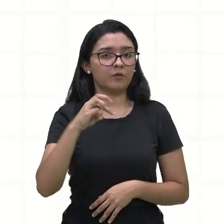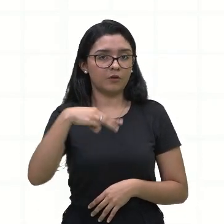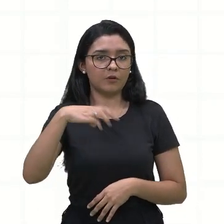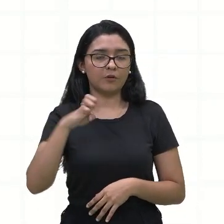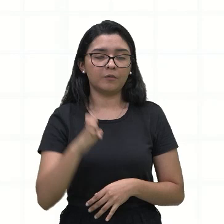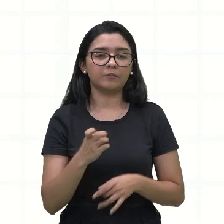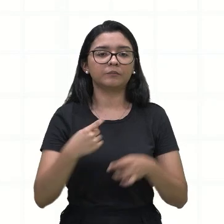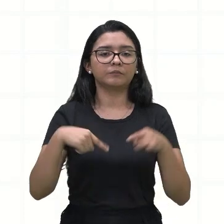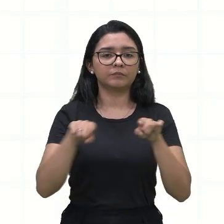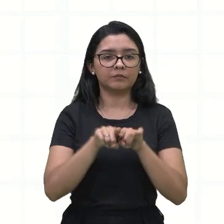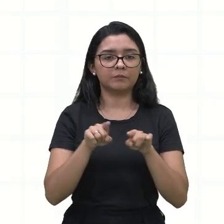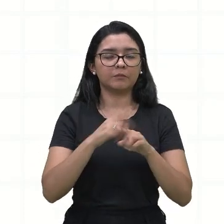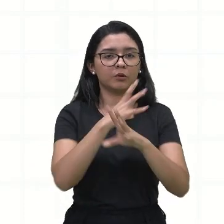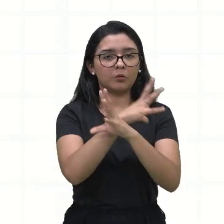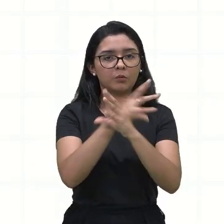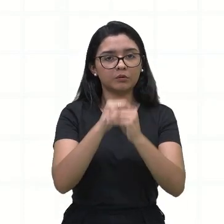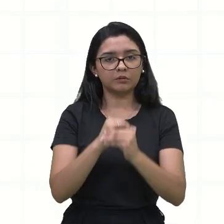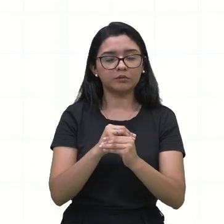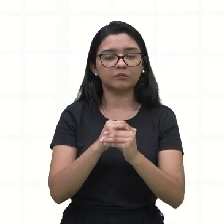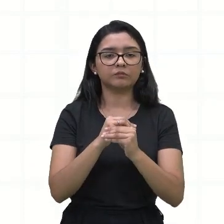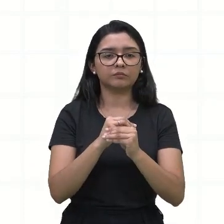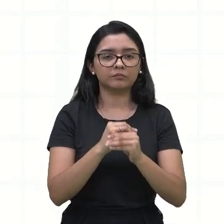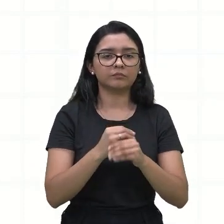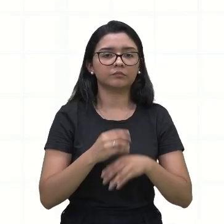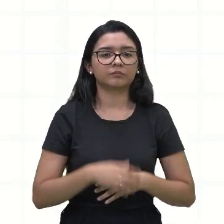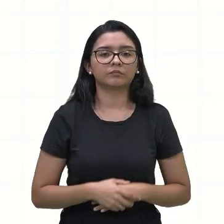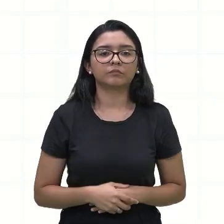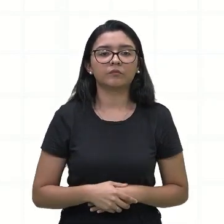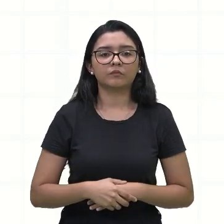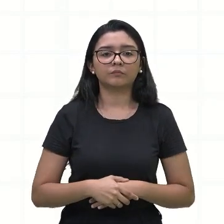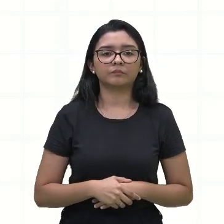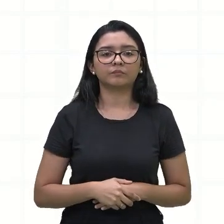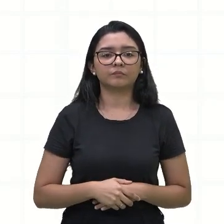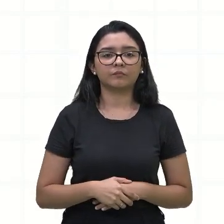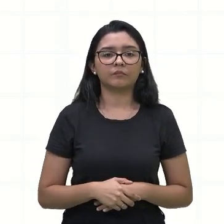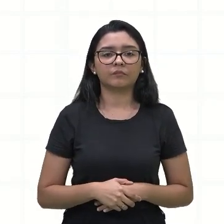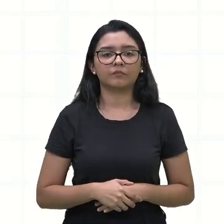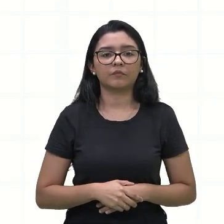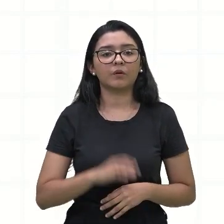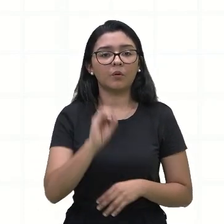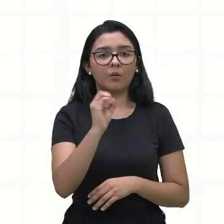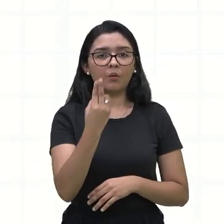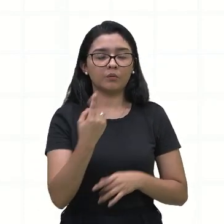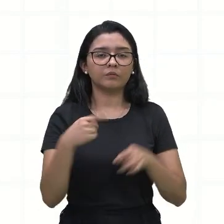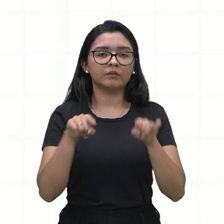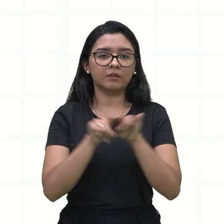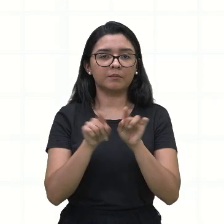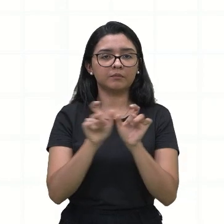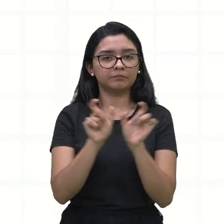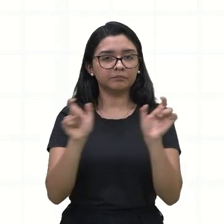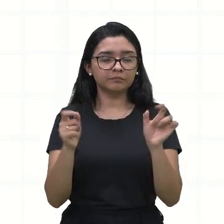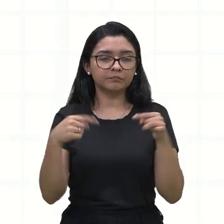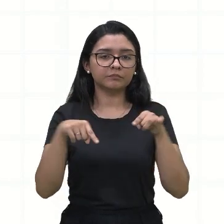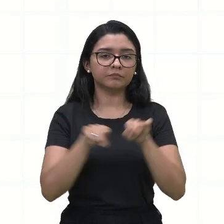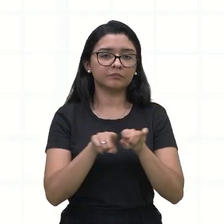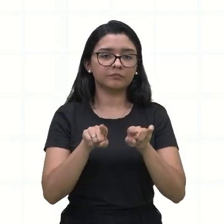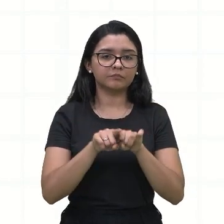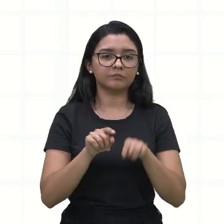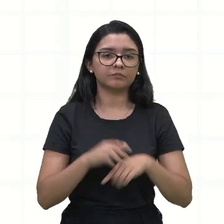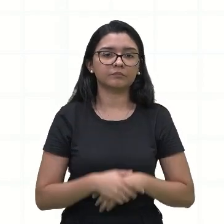também, esse conectivo, morrer feliz ou é uma separação de argumentos, né? Ou alternativa,